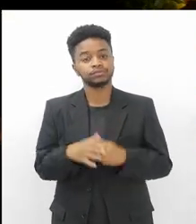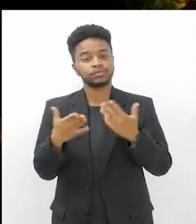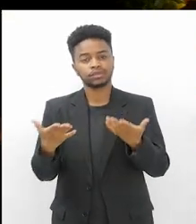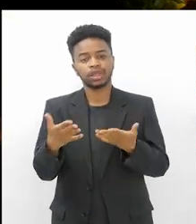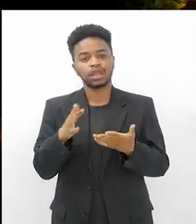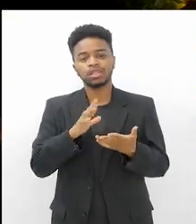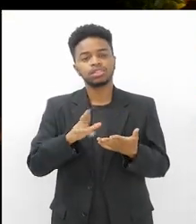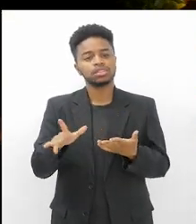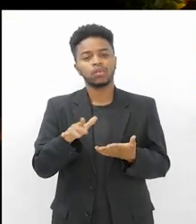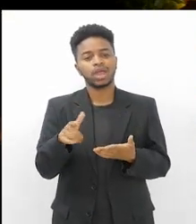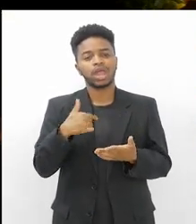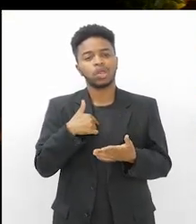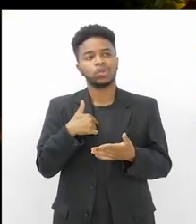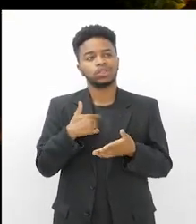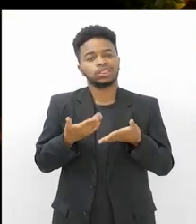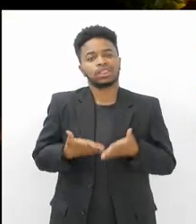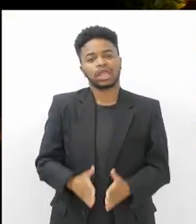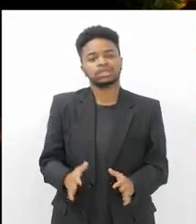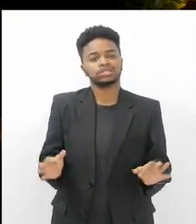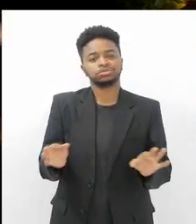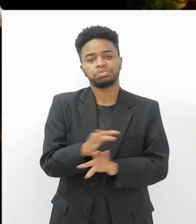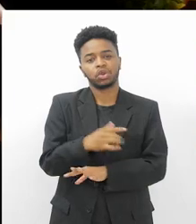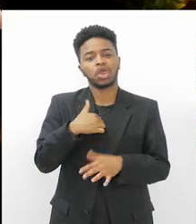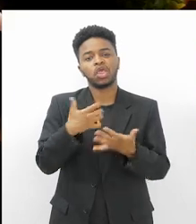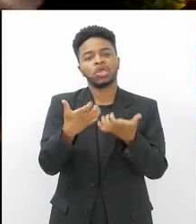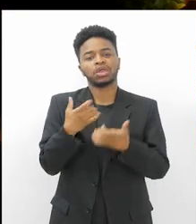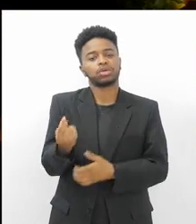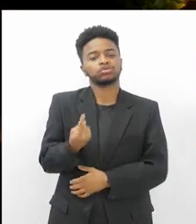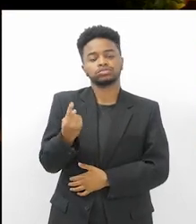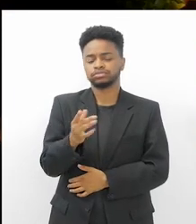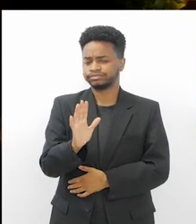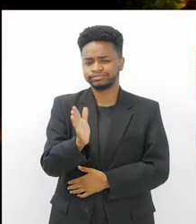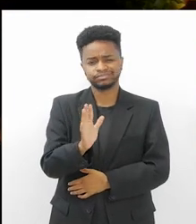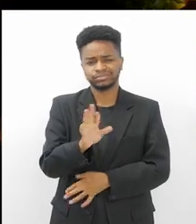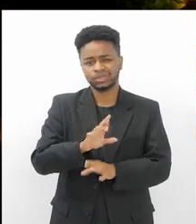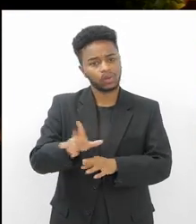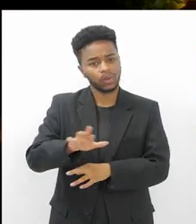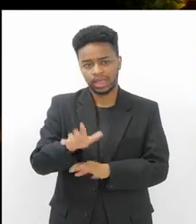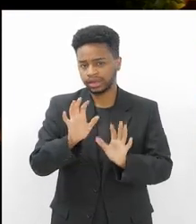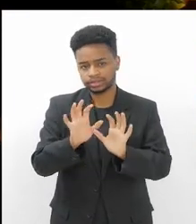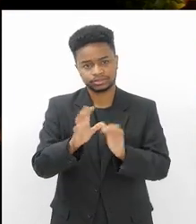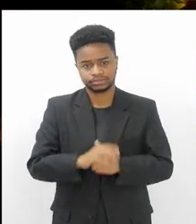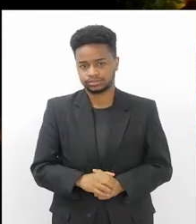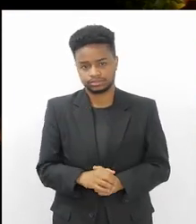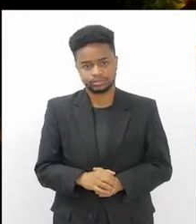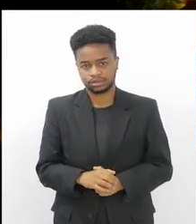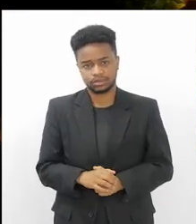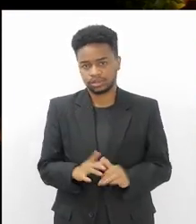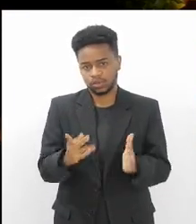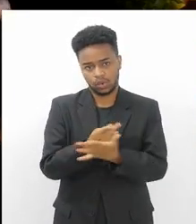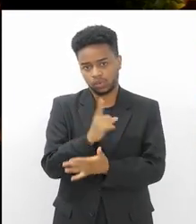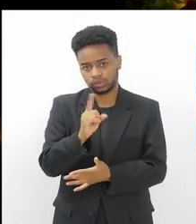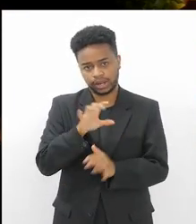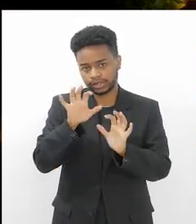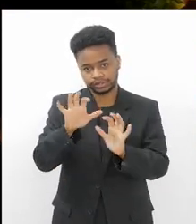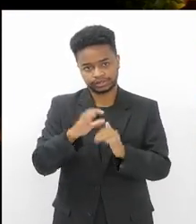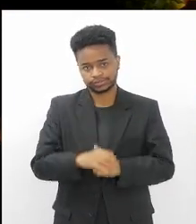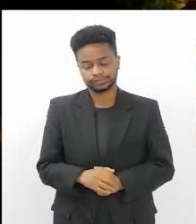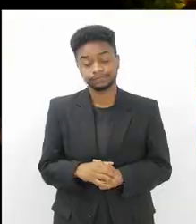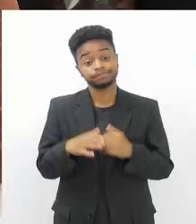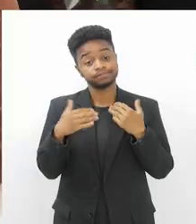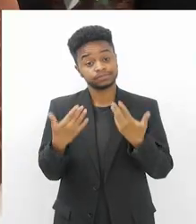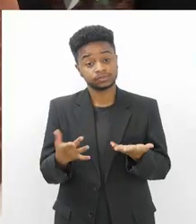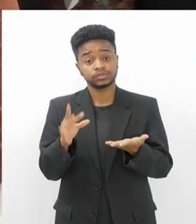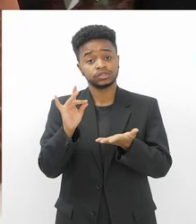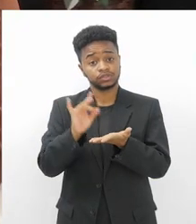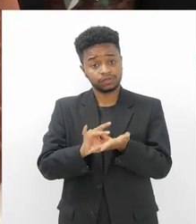anteriormente. Verdade. Então, não é uma coisa assim, eu nasci e quero ser sozinho. Isso não é assim. Não acontece assim.